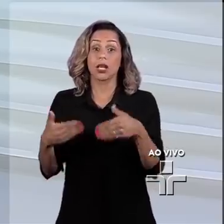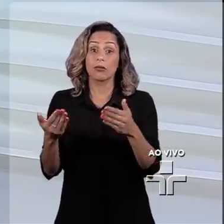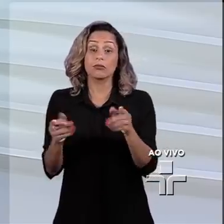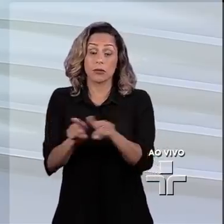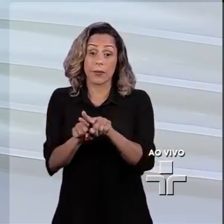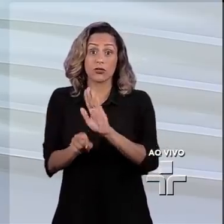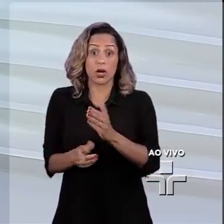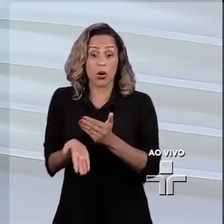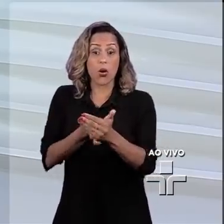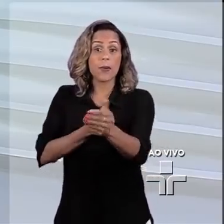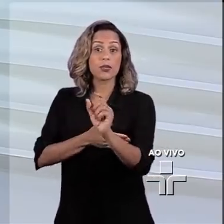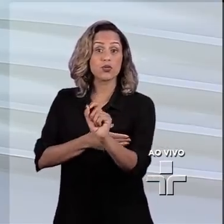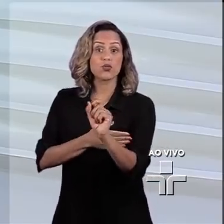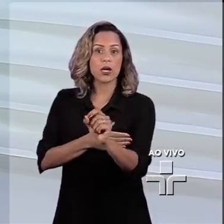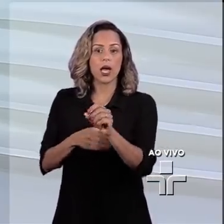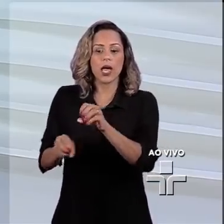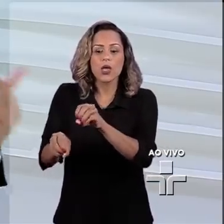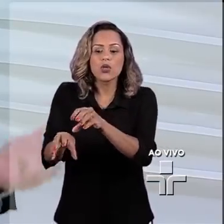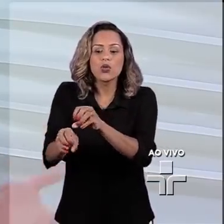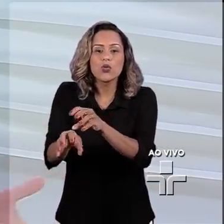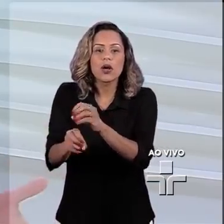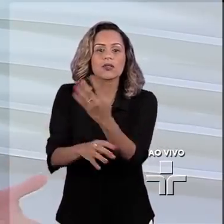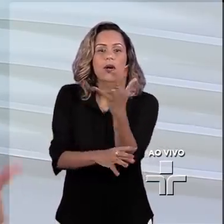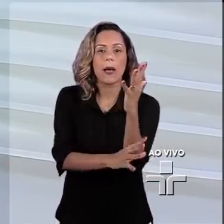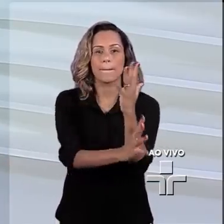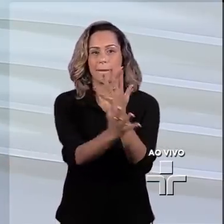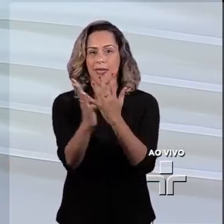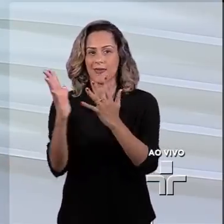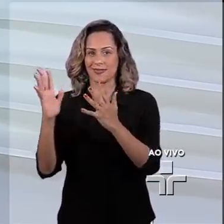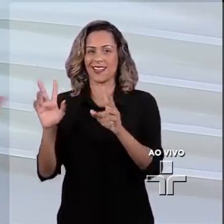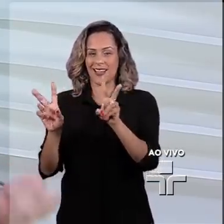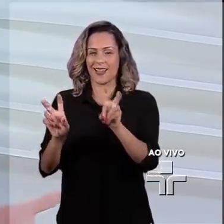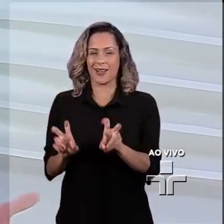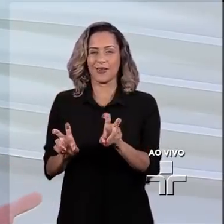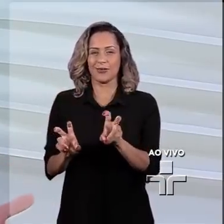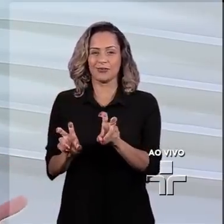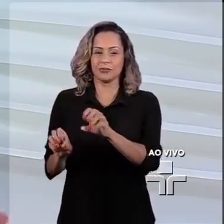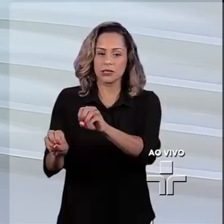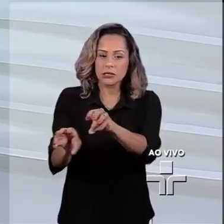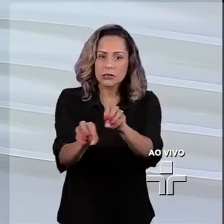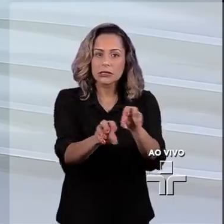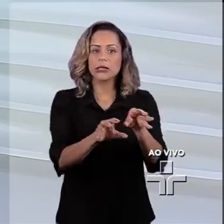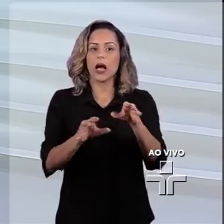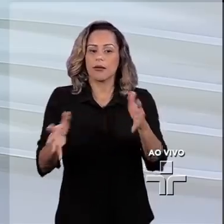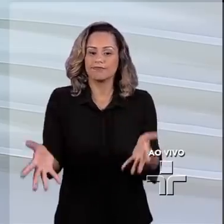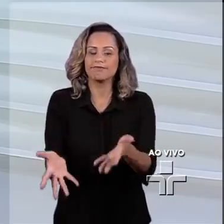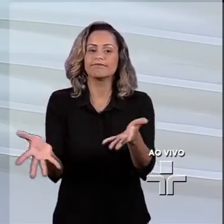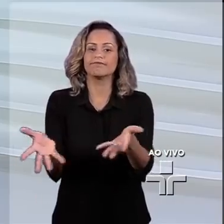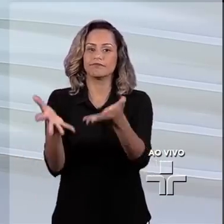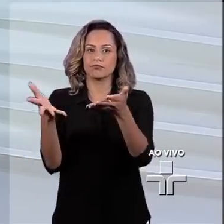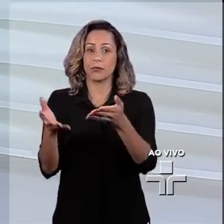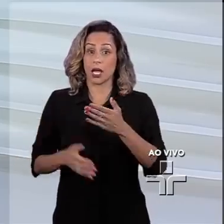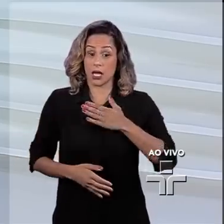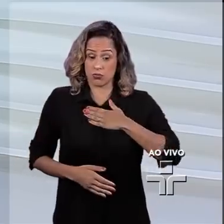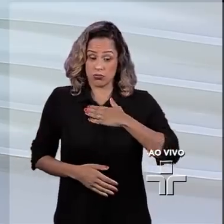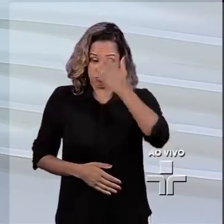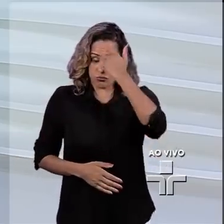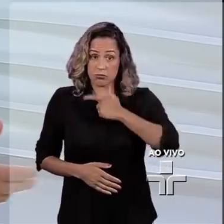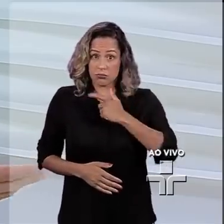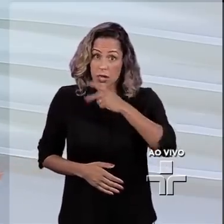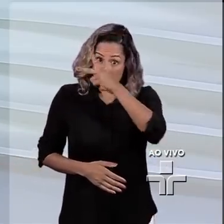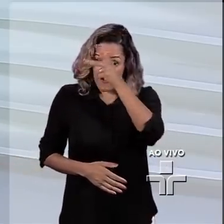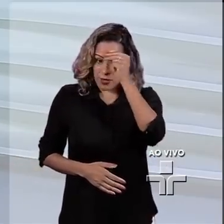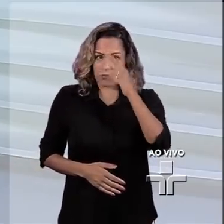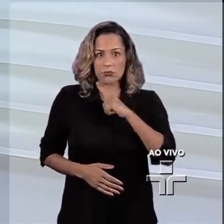só a prefeitura fazer a sua parte. A gente quer envolver as pessoas são corresponsáveis. Eu tenho a minha parcela de responsabilidade, mas